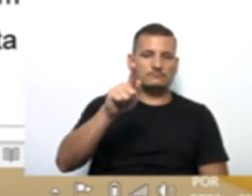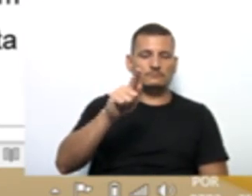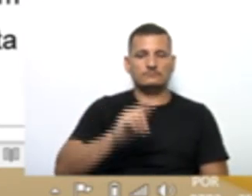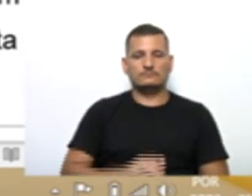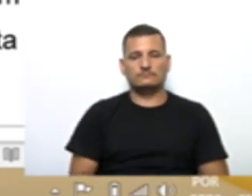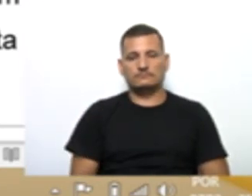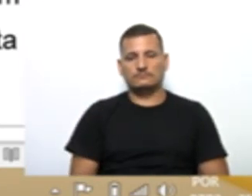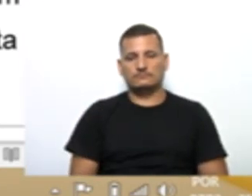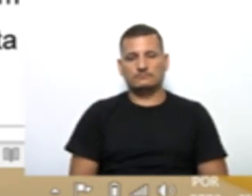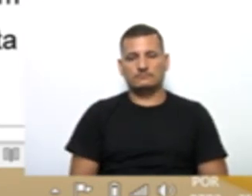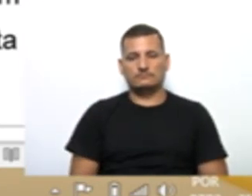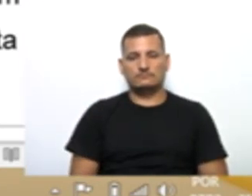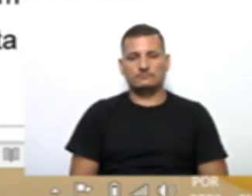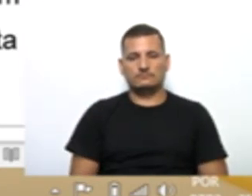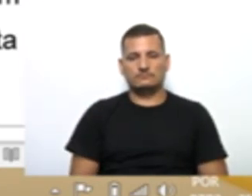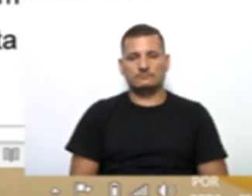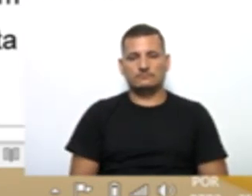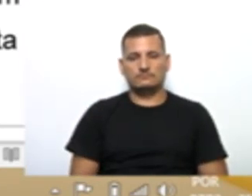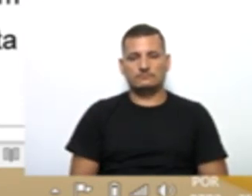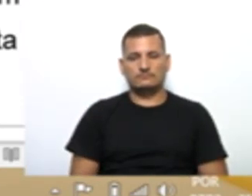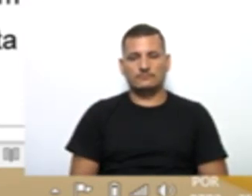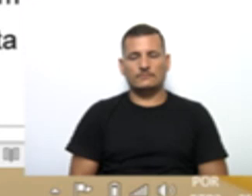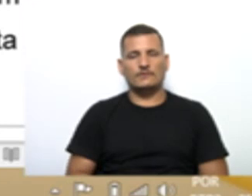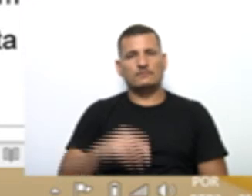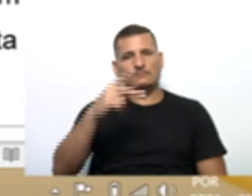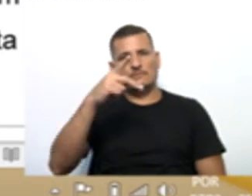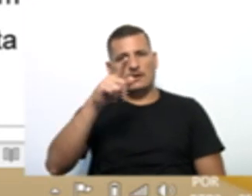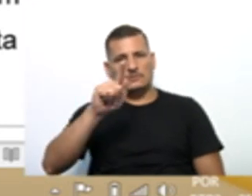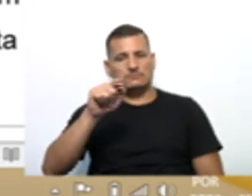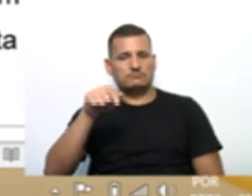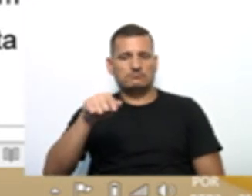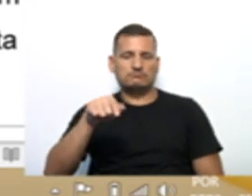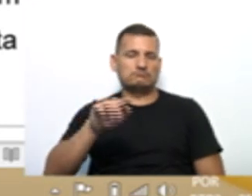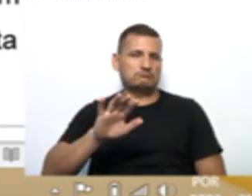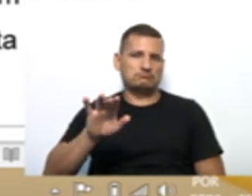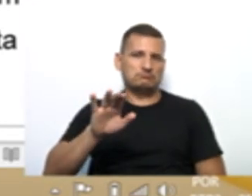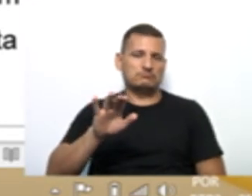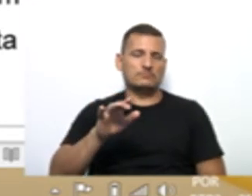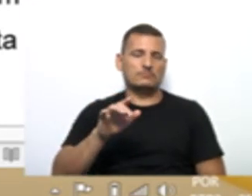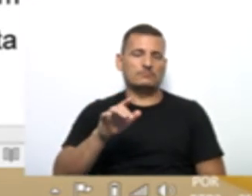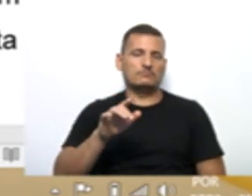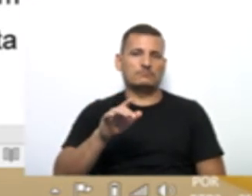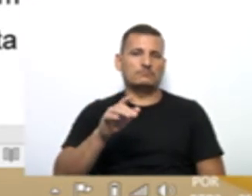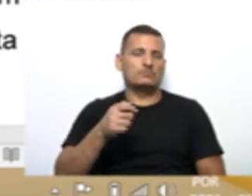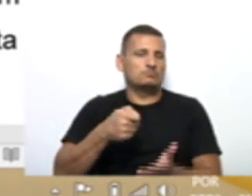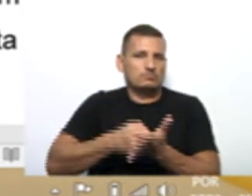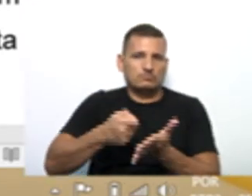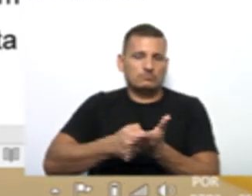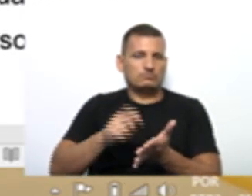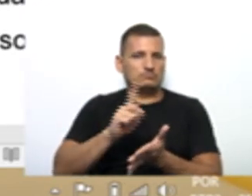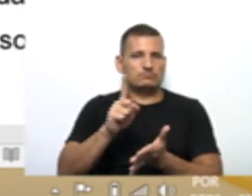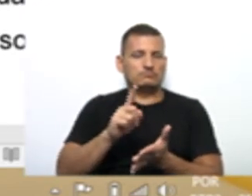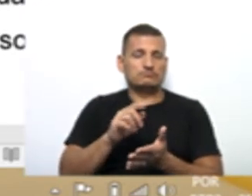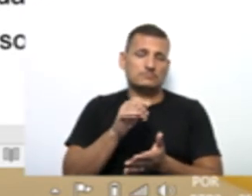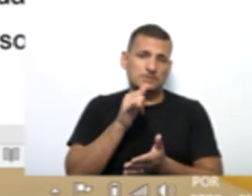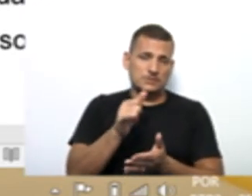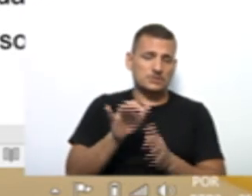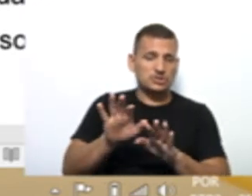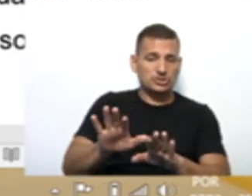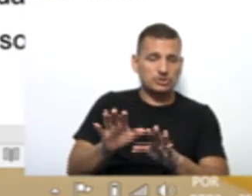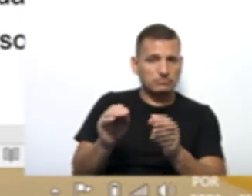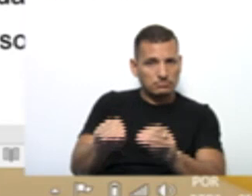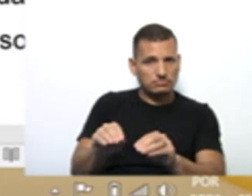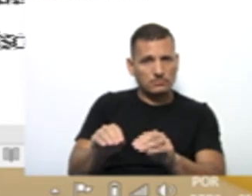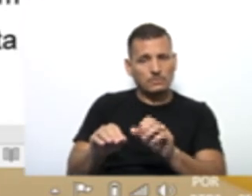traz as ideias, ela é opcional, correto? Se você pode deixá-la, correto? Ou